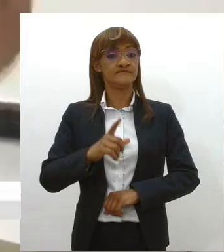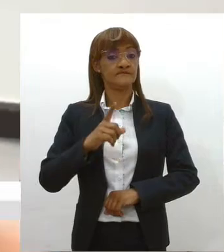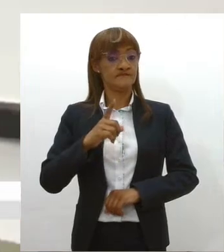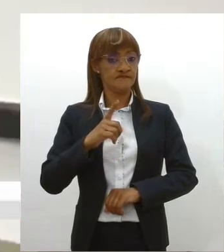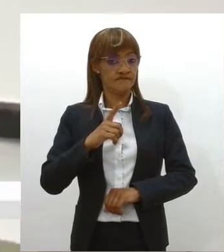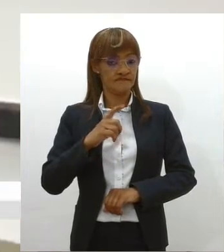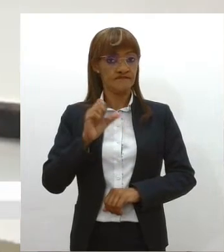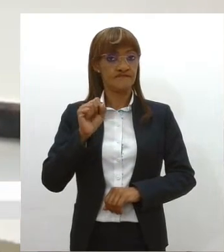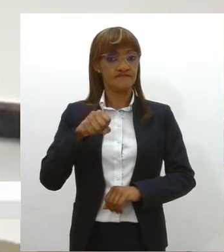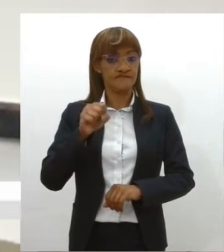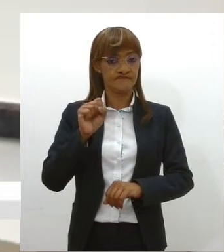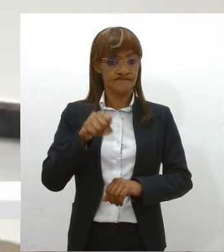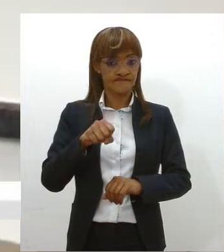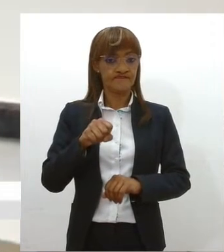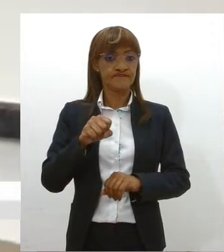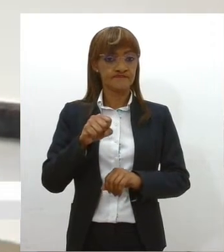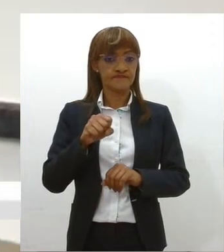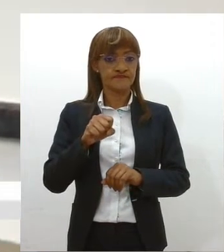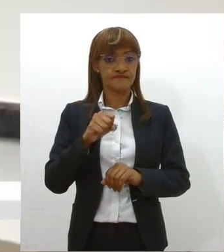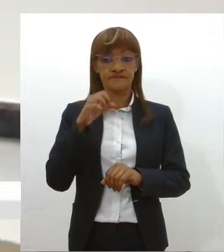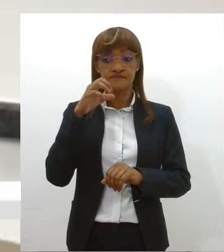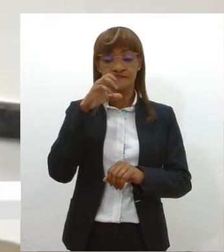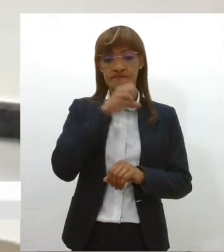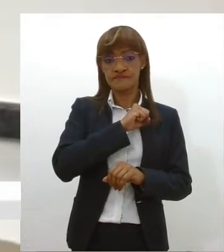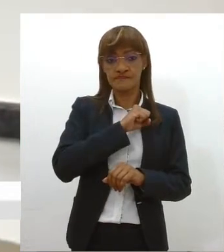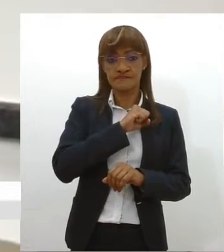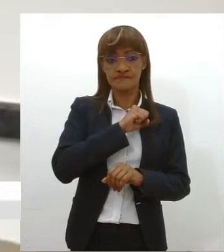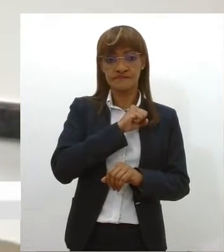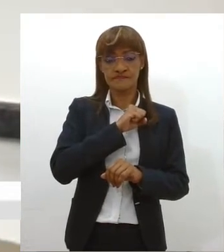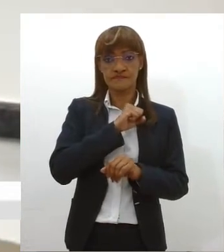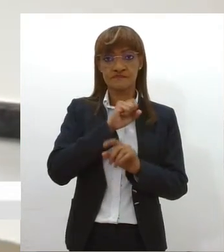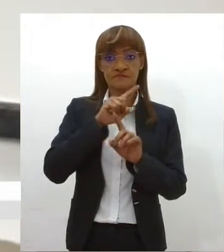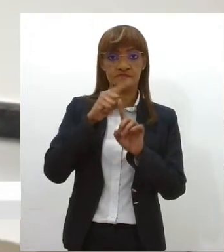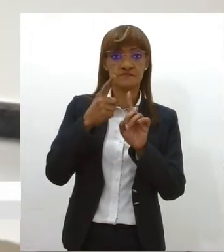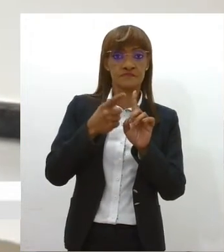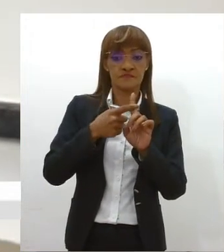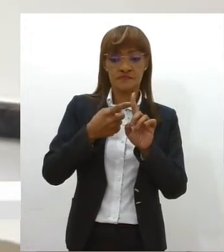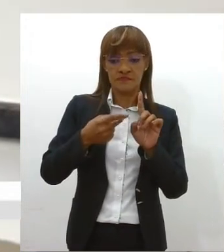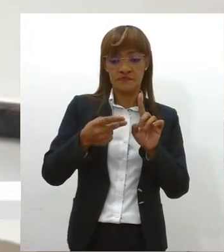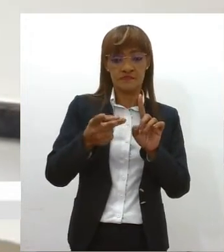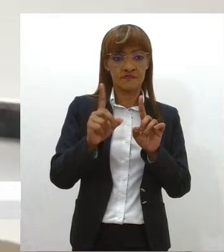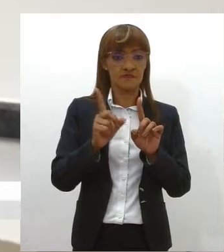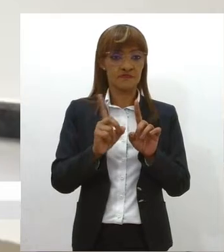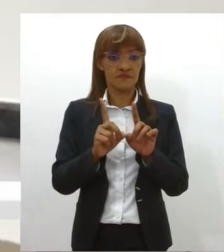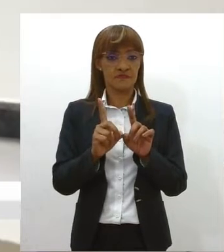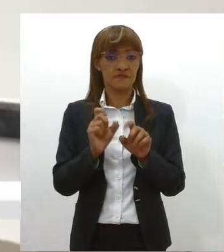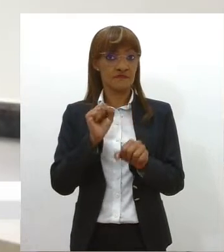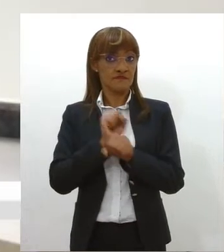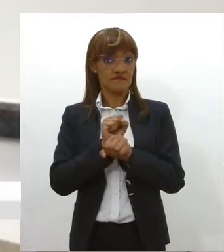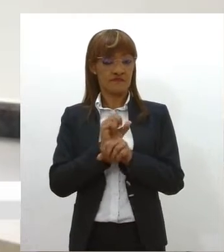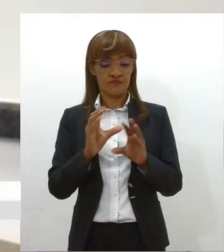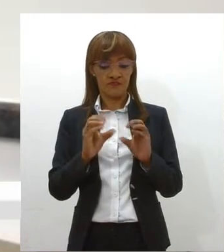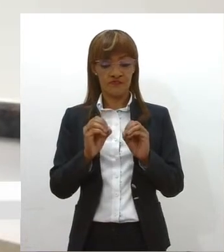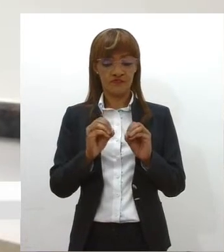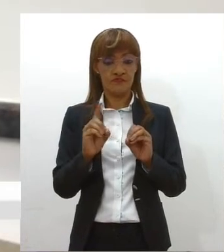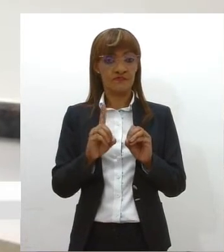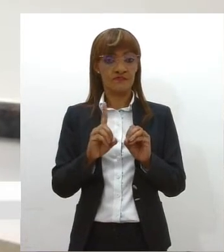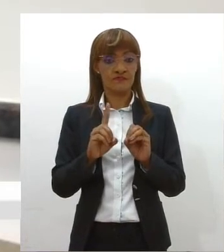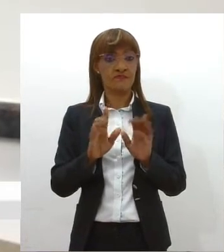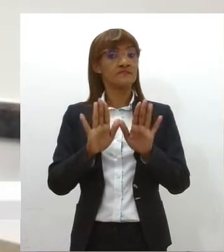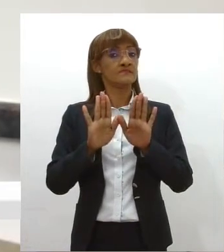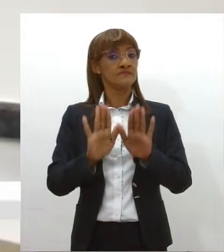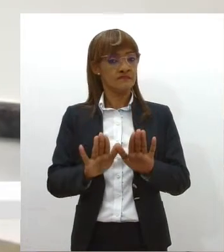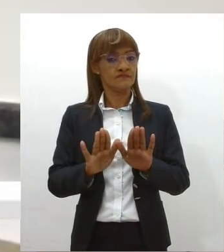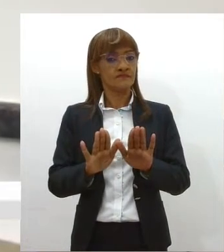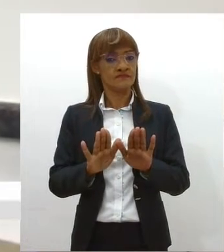fertilidade momentânea. Então, isso não vai alterar para sempre, seu ciclo não vai ficar assim para sempre, mas existe essa alteração,